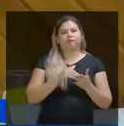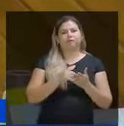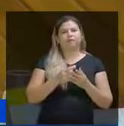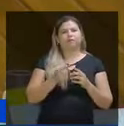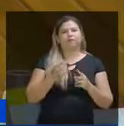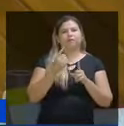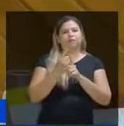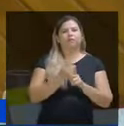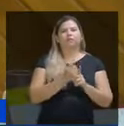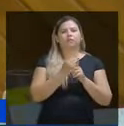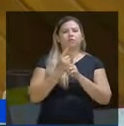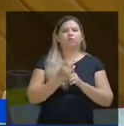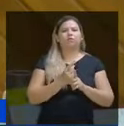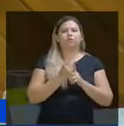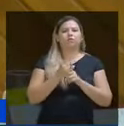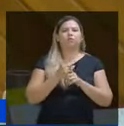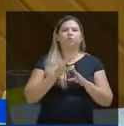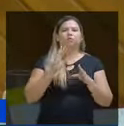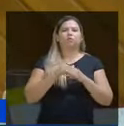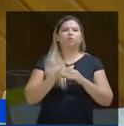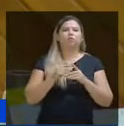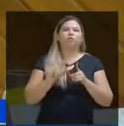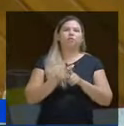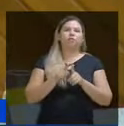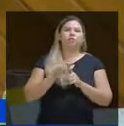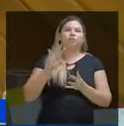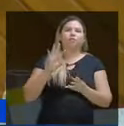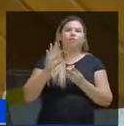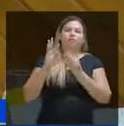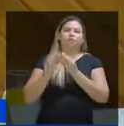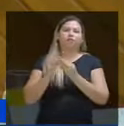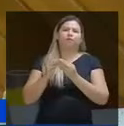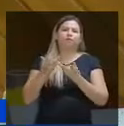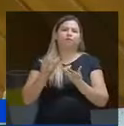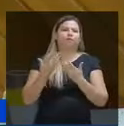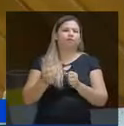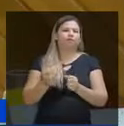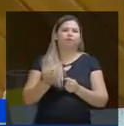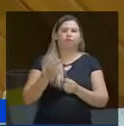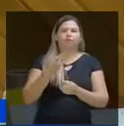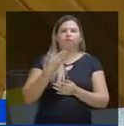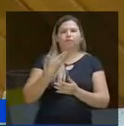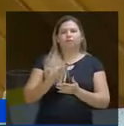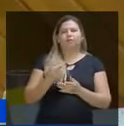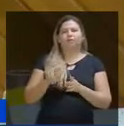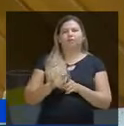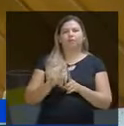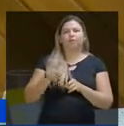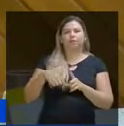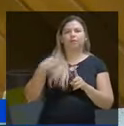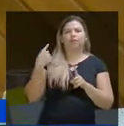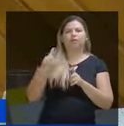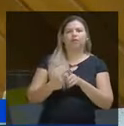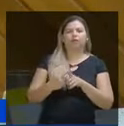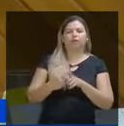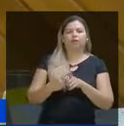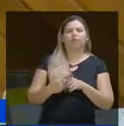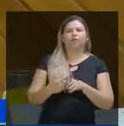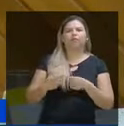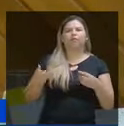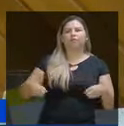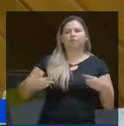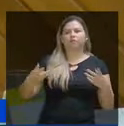encontra-se colacionado no voto e na qual a conclusão foi pela desaprovação e a restituição, né, referente a despesas que